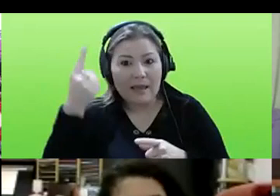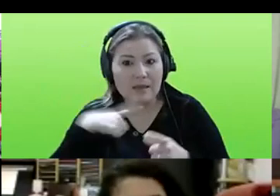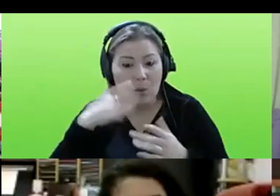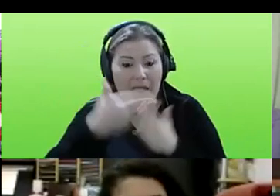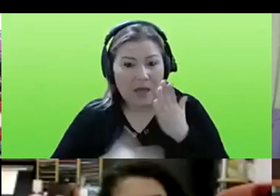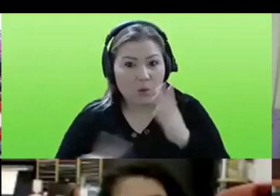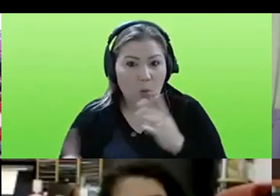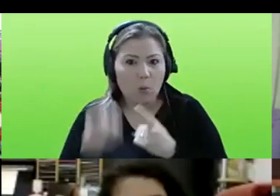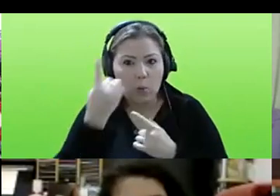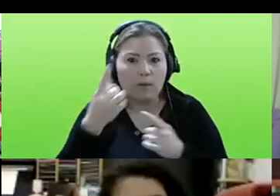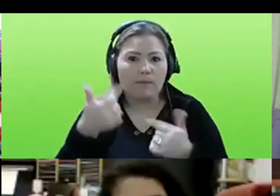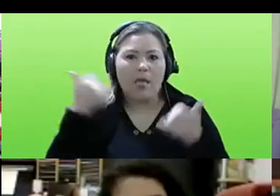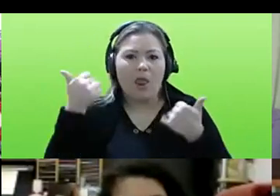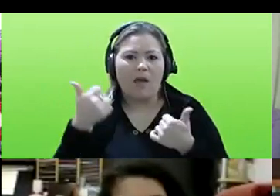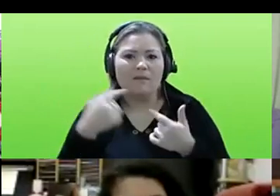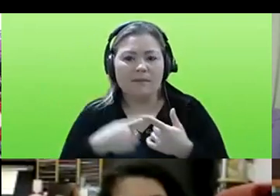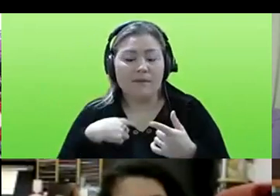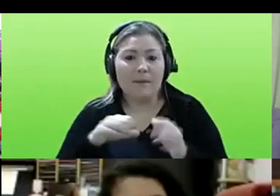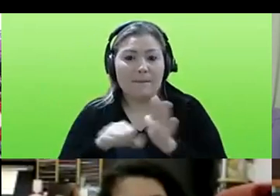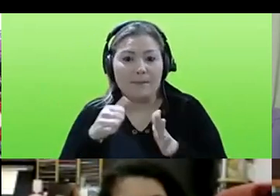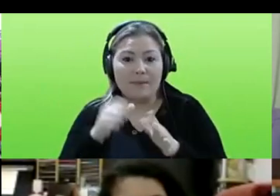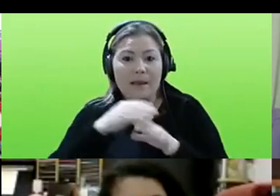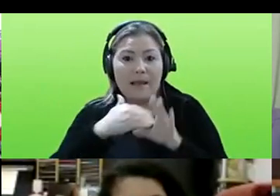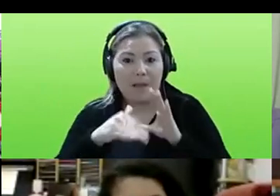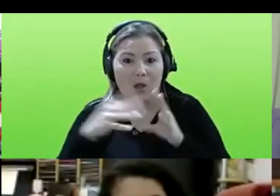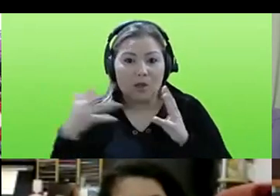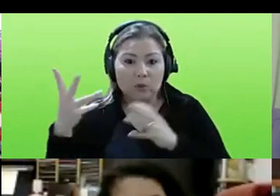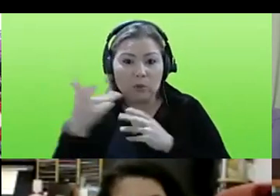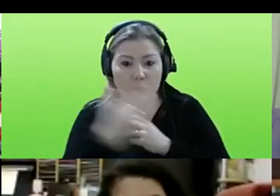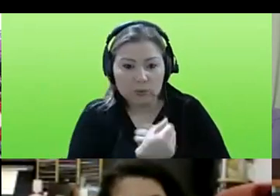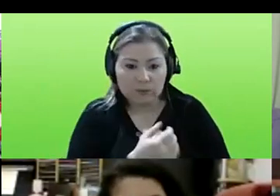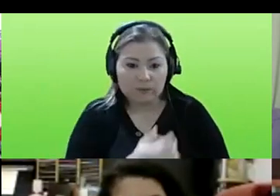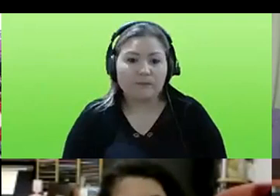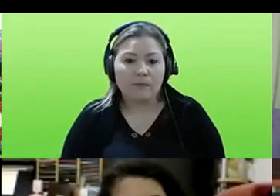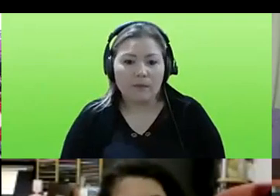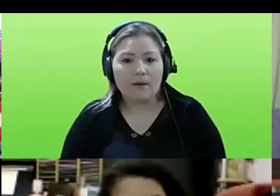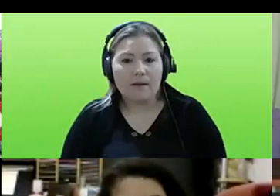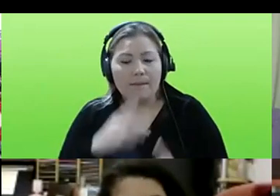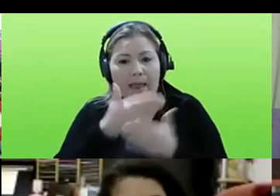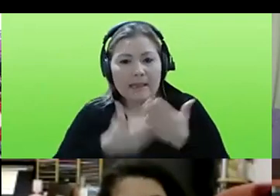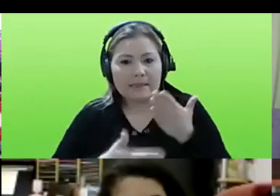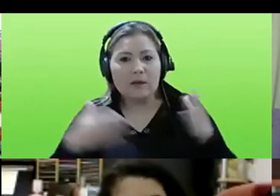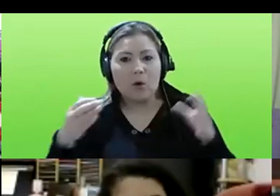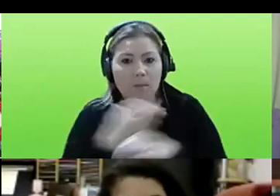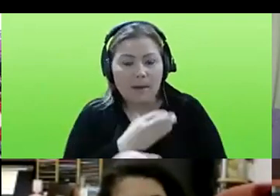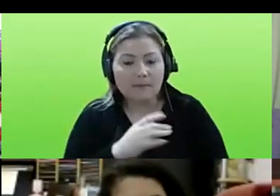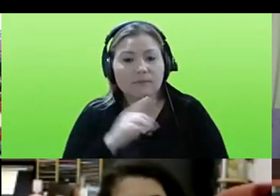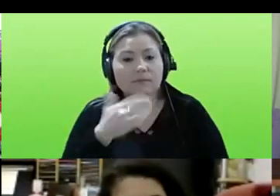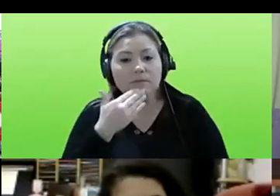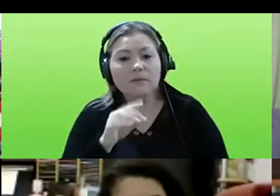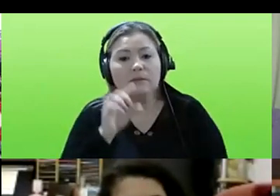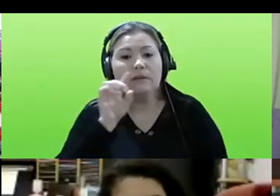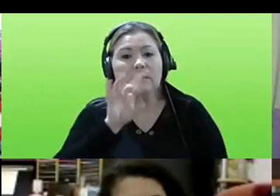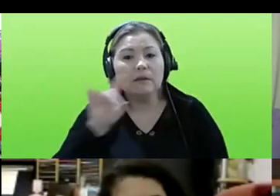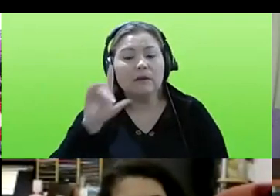única. Então, eu vou enviar primeiro um e-mail a todos e todas para ficar essa lista completa. E assim eu vou pedir que depois que você receba